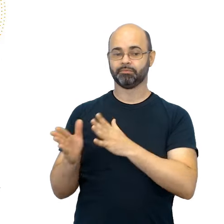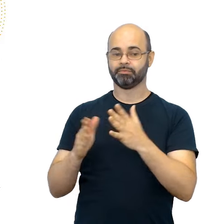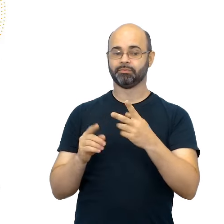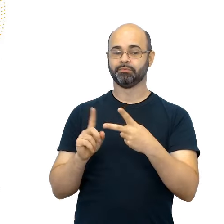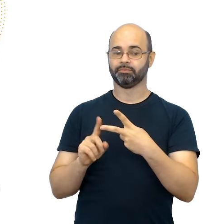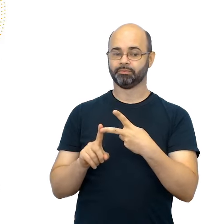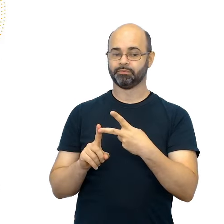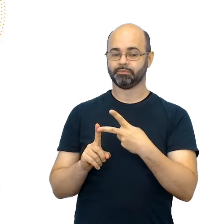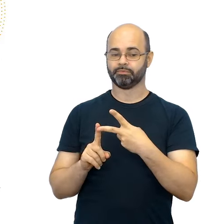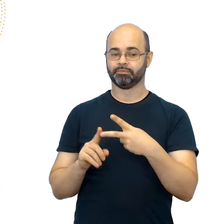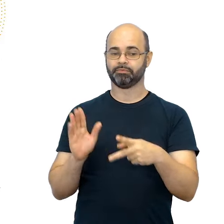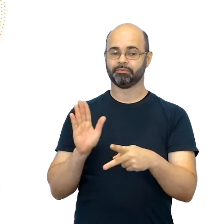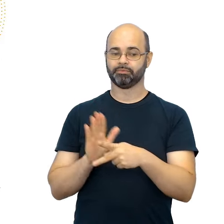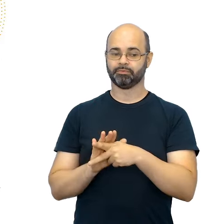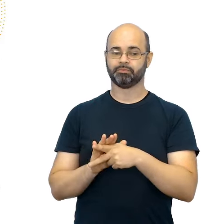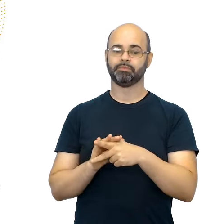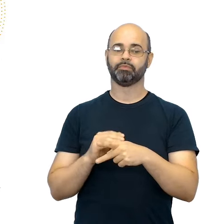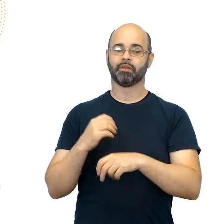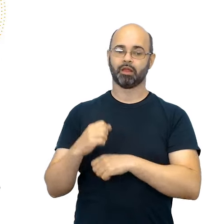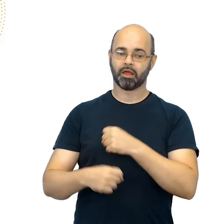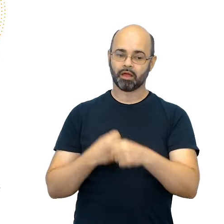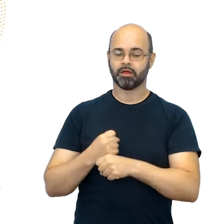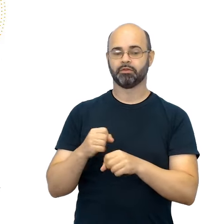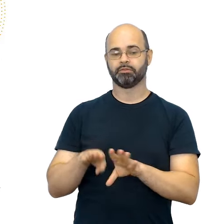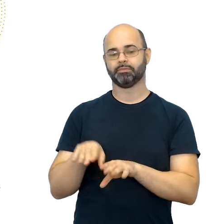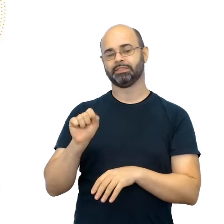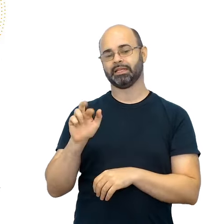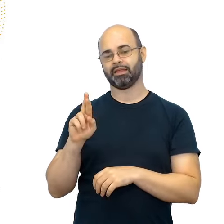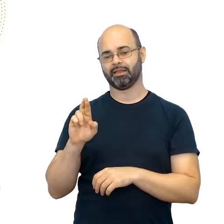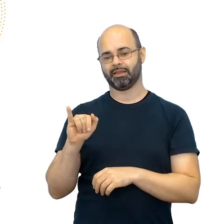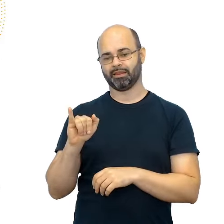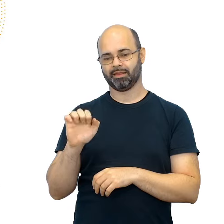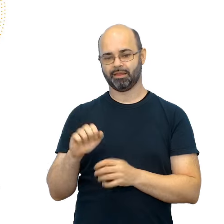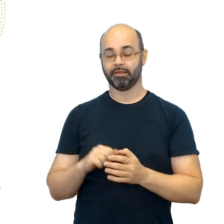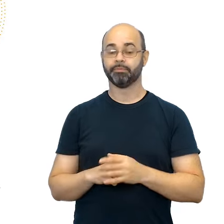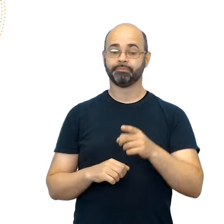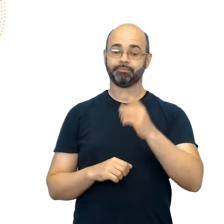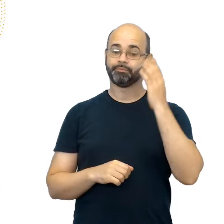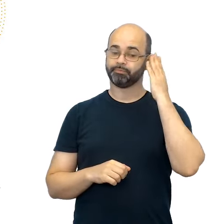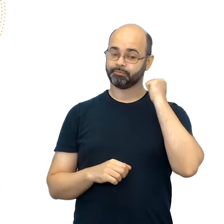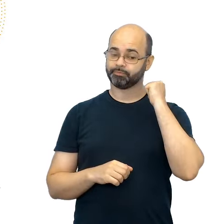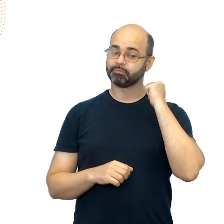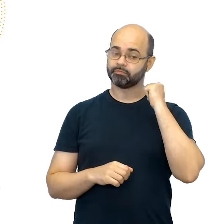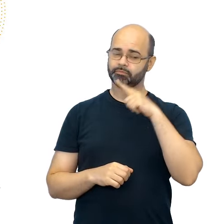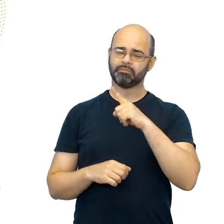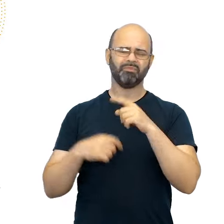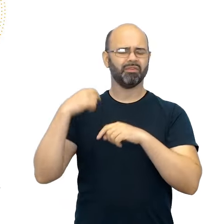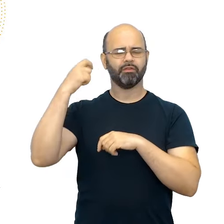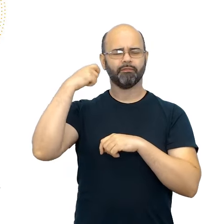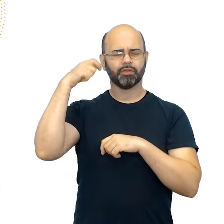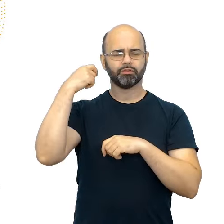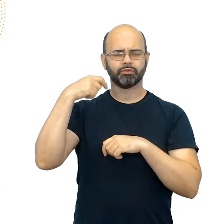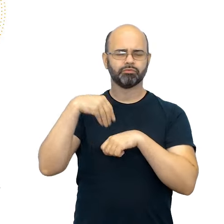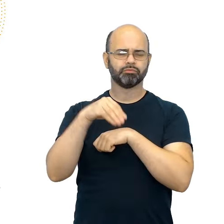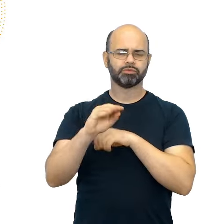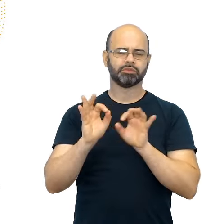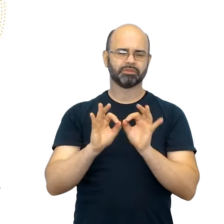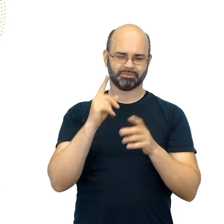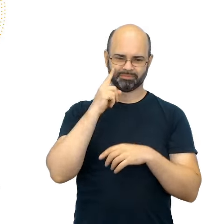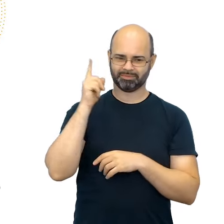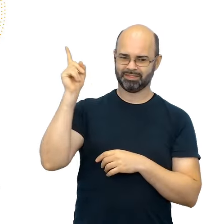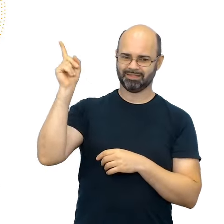que é do ano e série. Lembrando, gente, que as pílulas do conhecimento são vídeos curtos, que esses vermelhinhos que